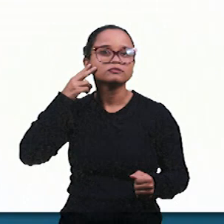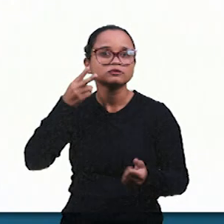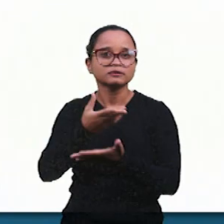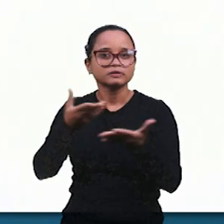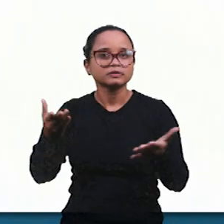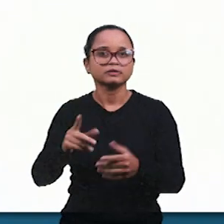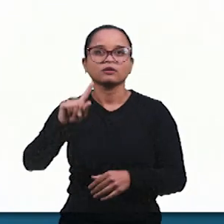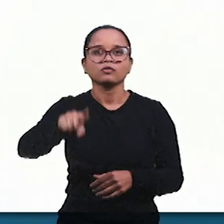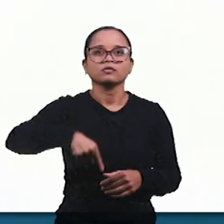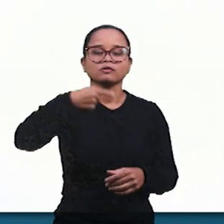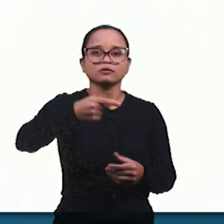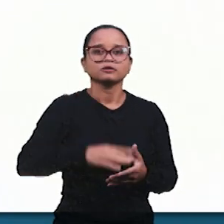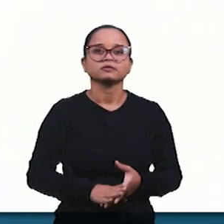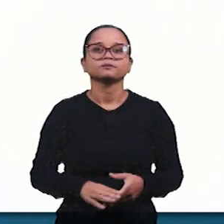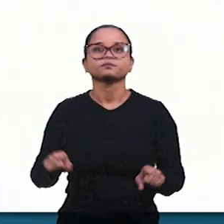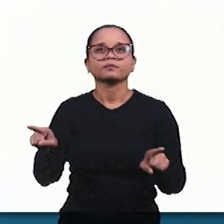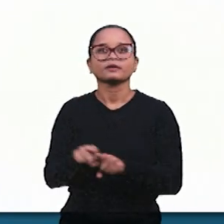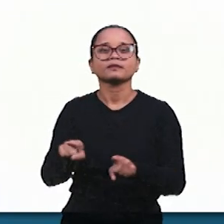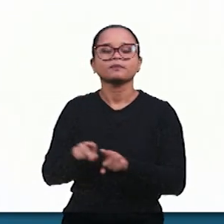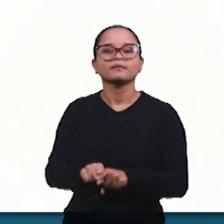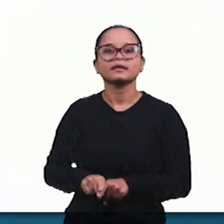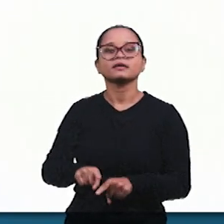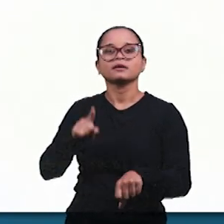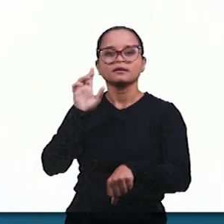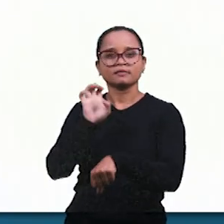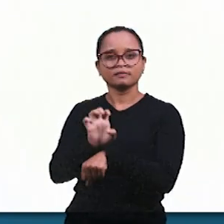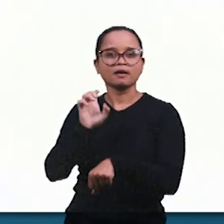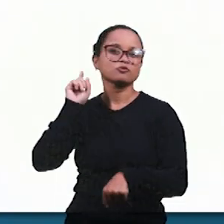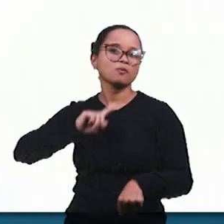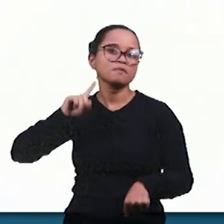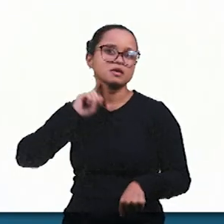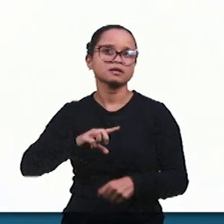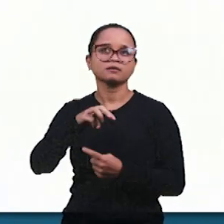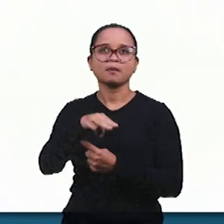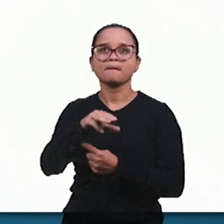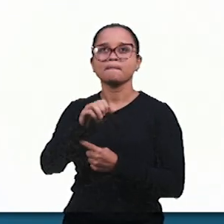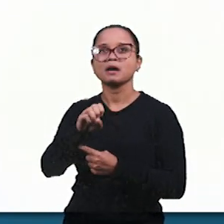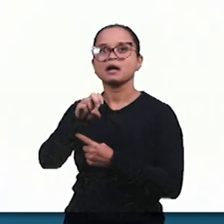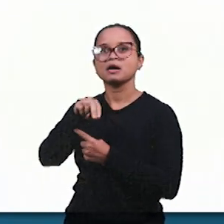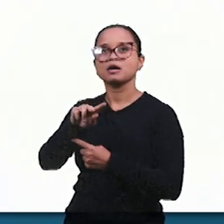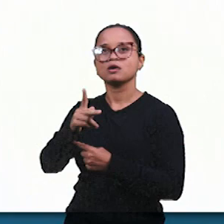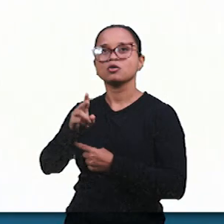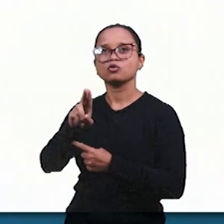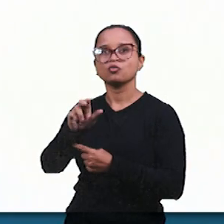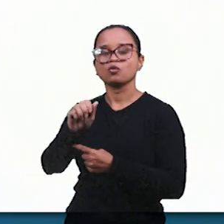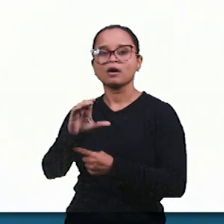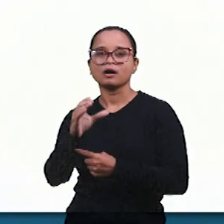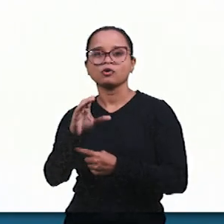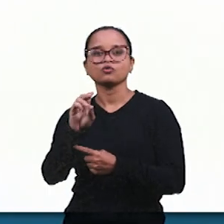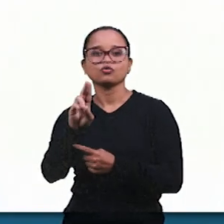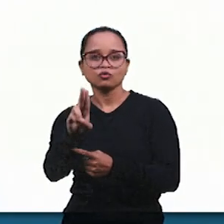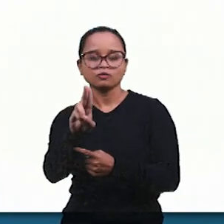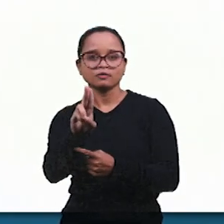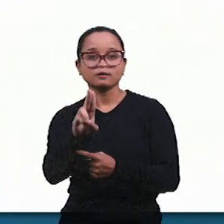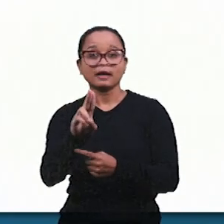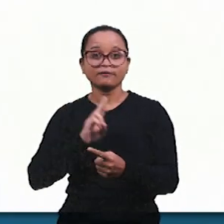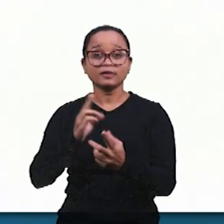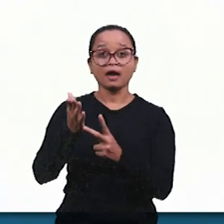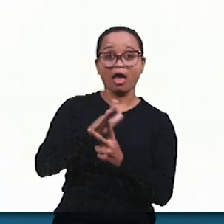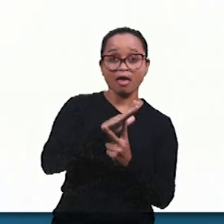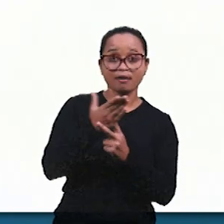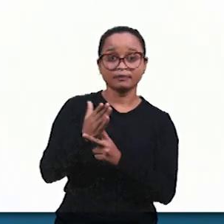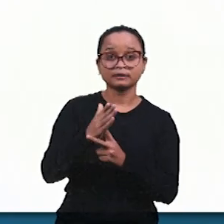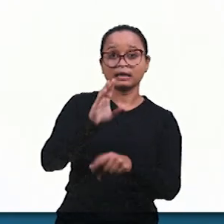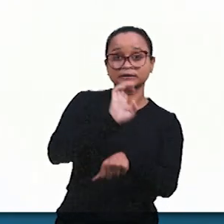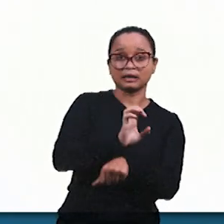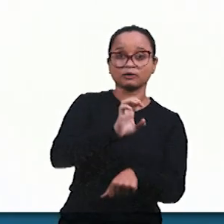próxima. Manhuaçu, Minas Gerais. Manhuaçu fica na divisa do estado do Espírito Santo com o estado de Minas. E os irmãos estão